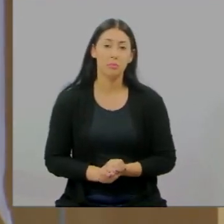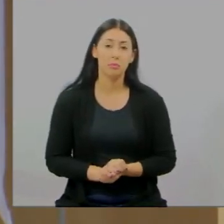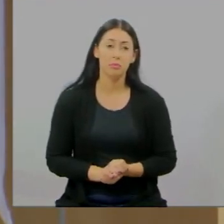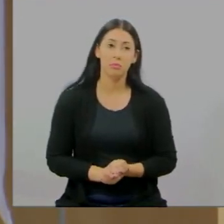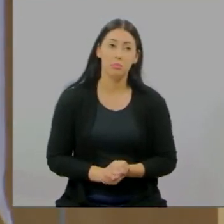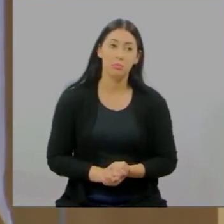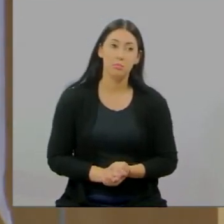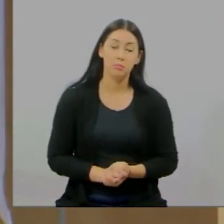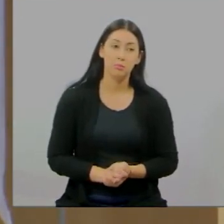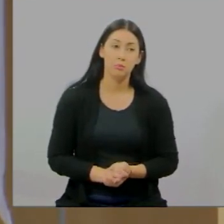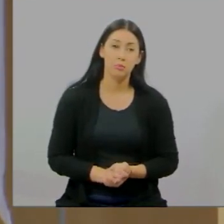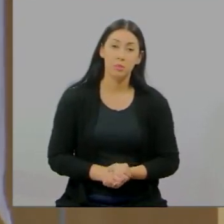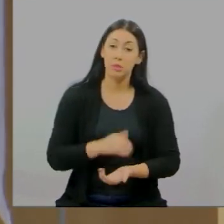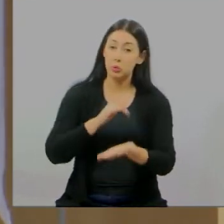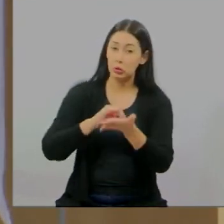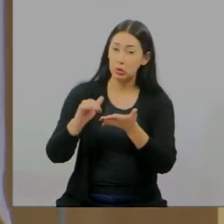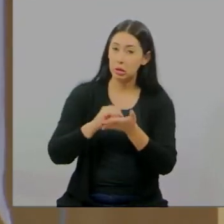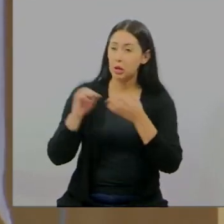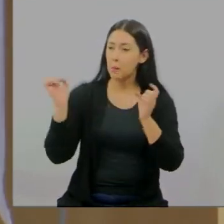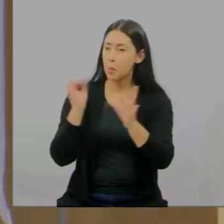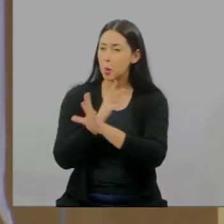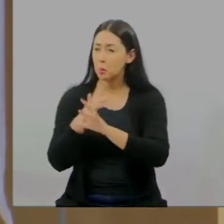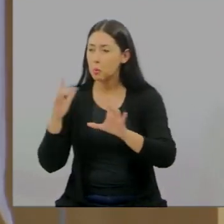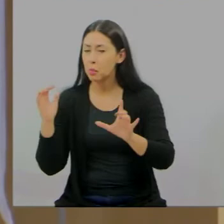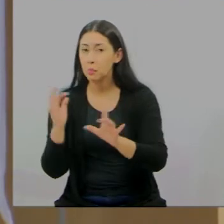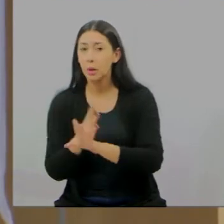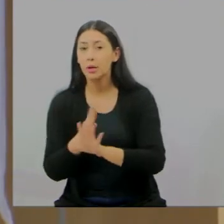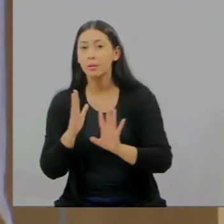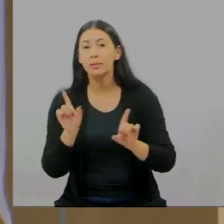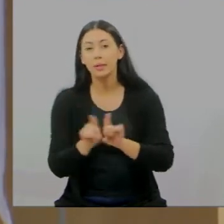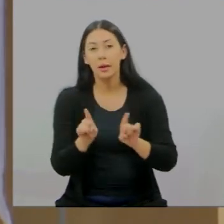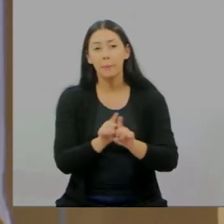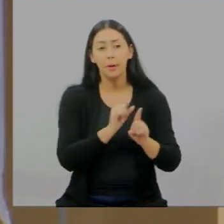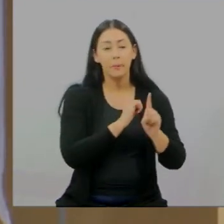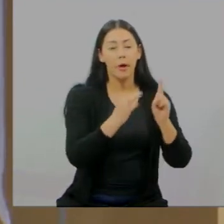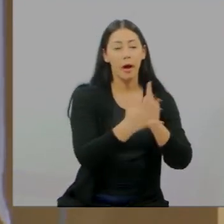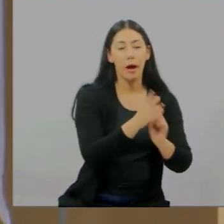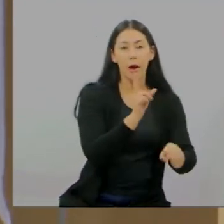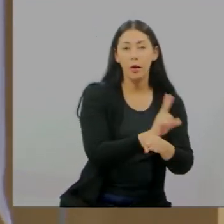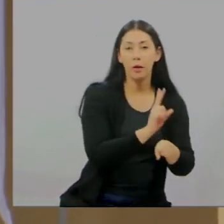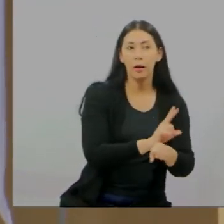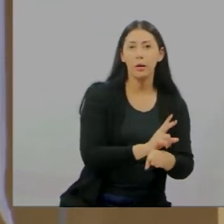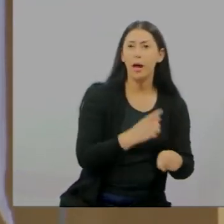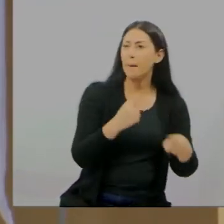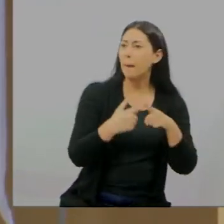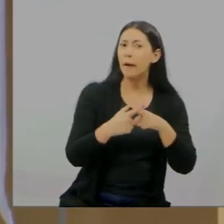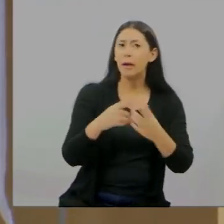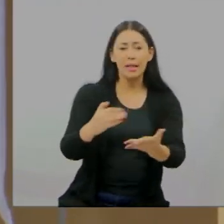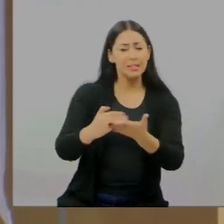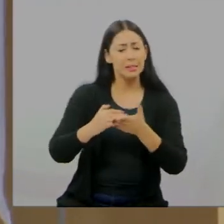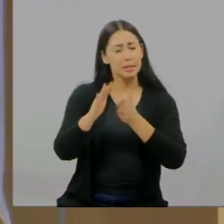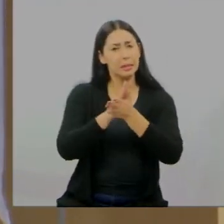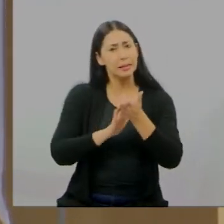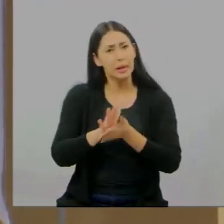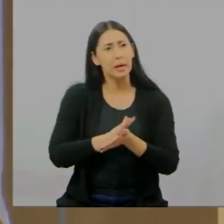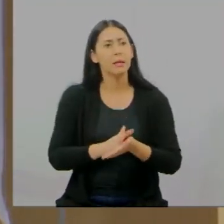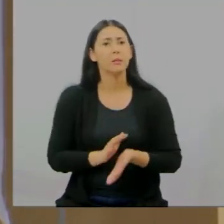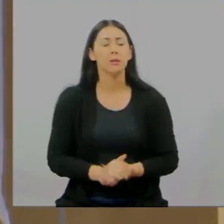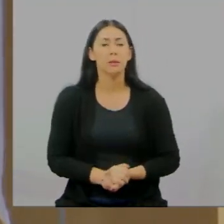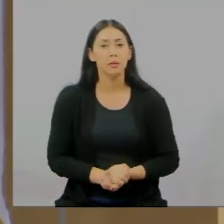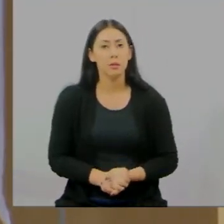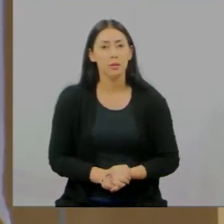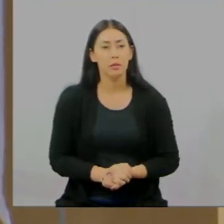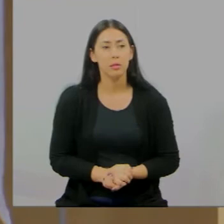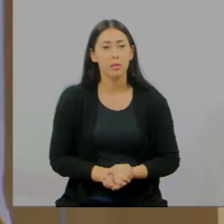Foi ouvido a Secretaria de Mobilidade Urbana, Assistência Social. Por que que não interviram? A base